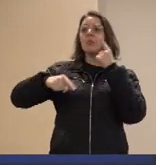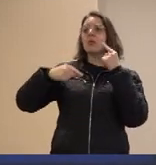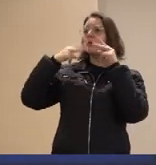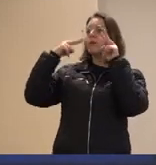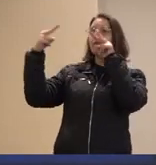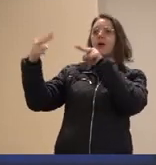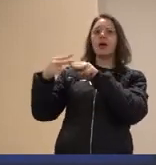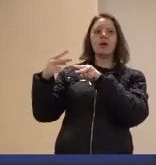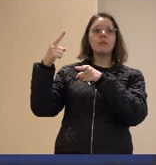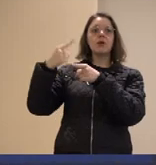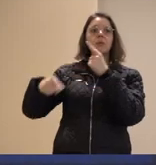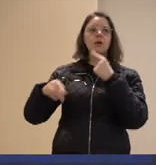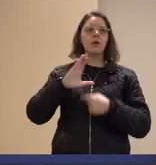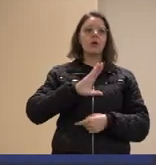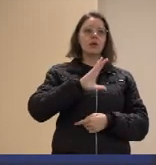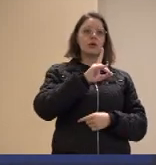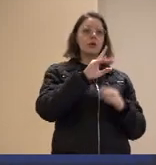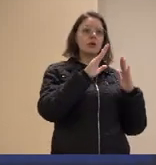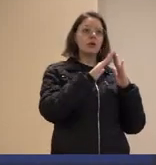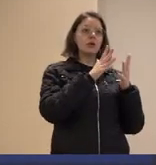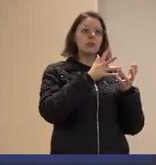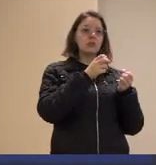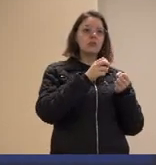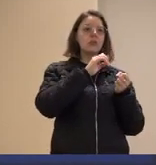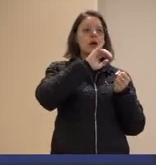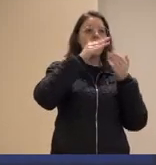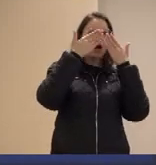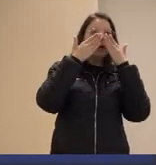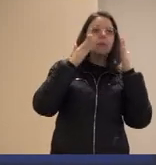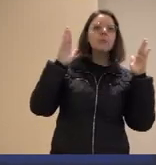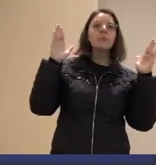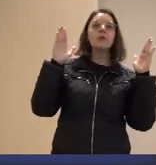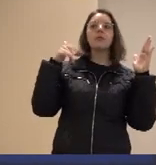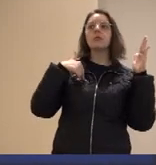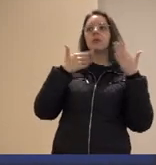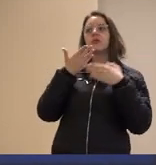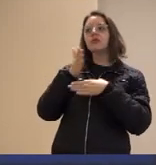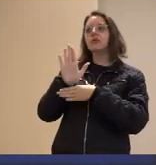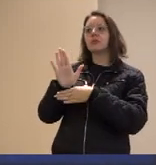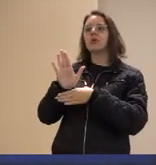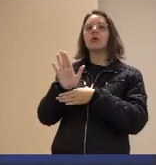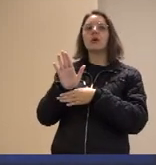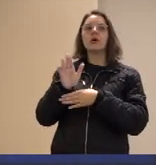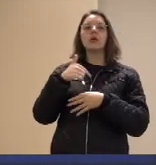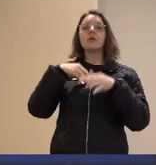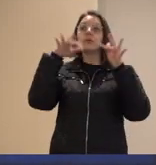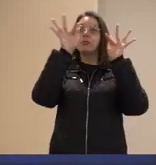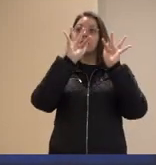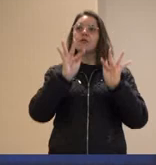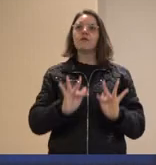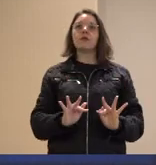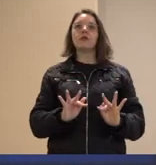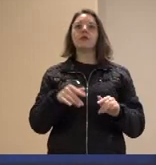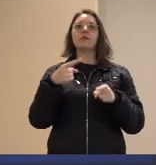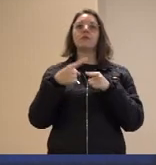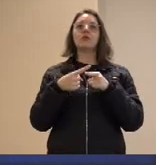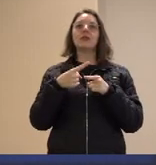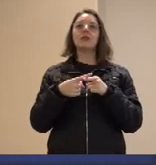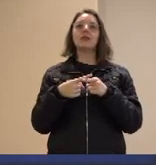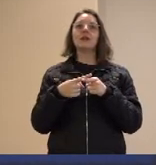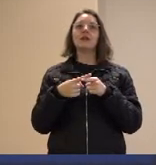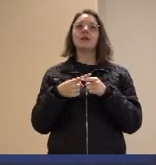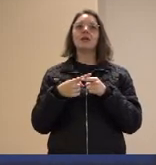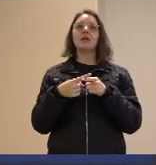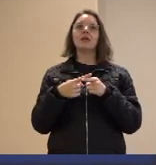do abrigo me deu uma oportunidade, que ela quer me adotar. E eu fiquei muito feliz com isso, porque é